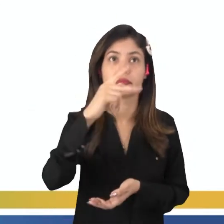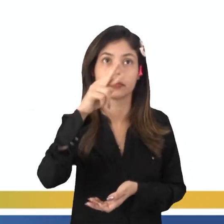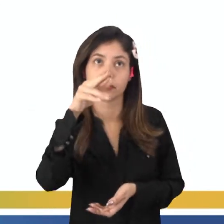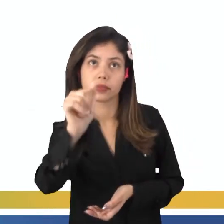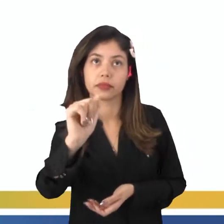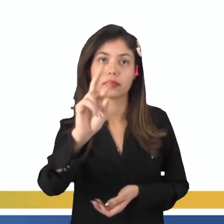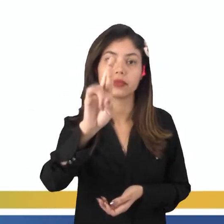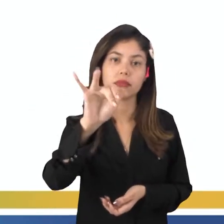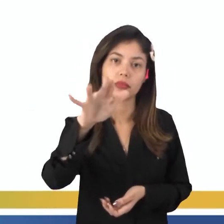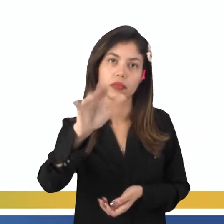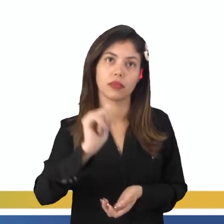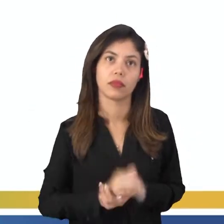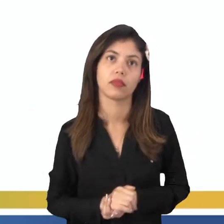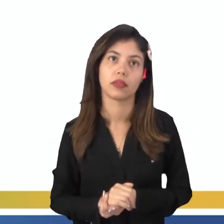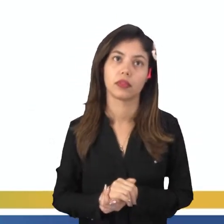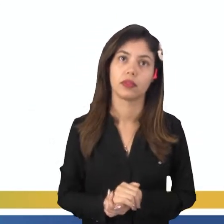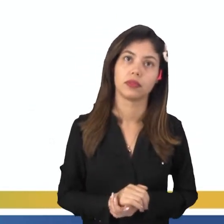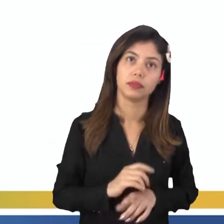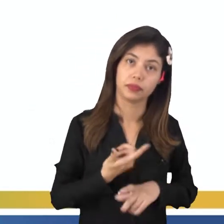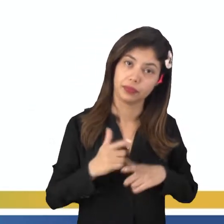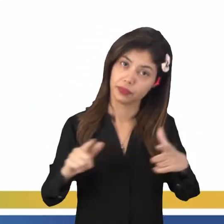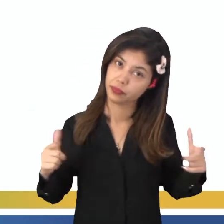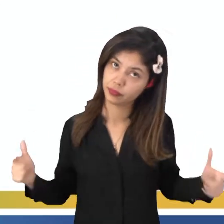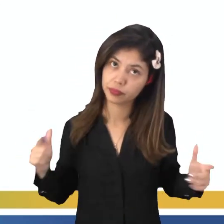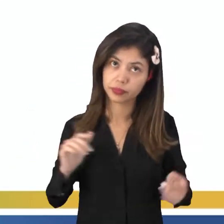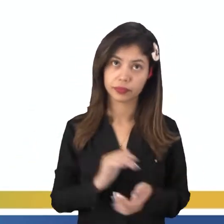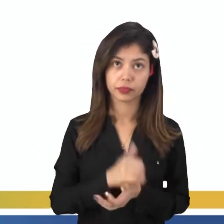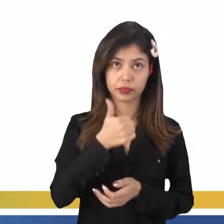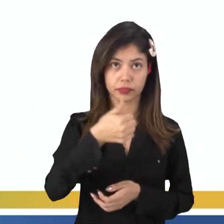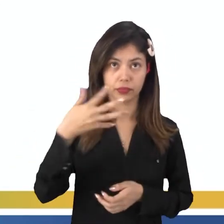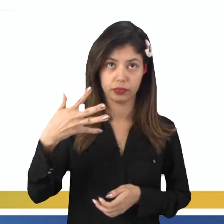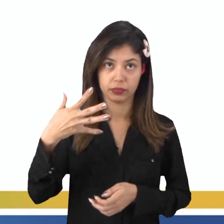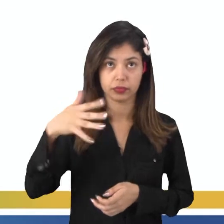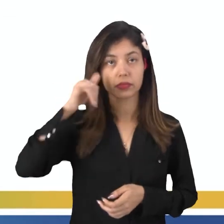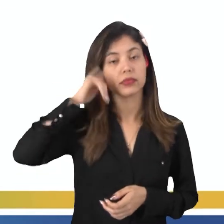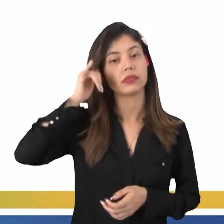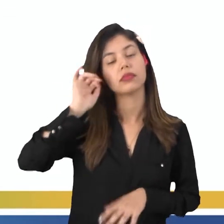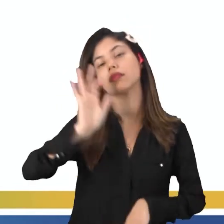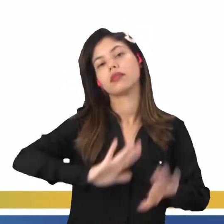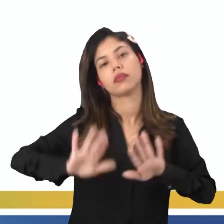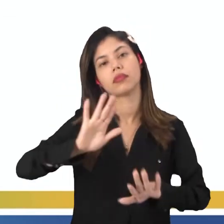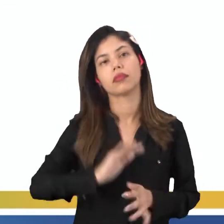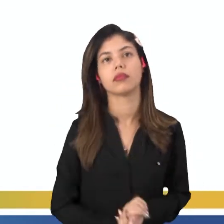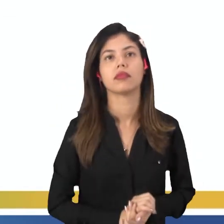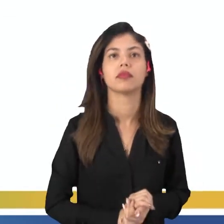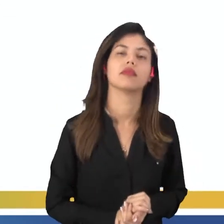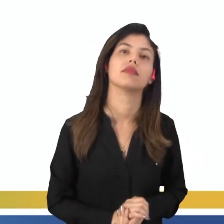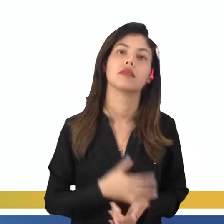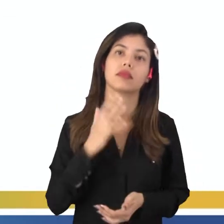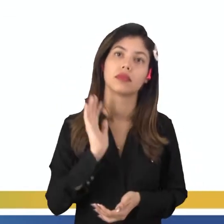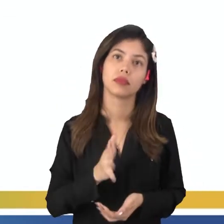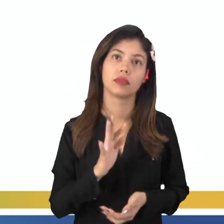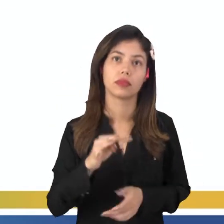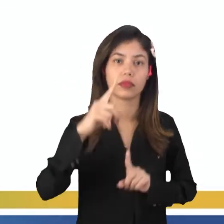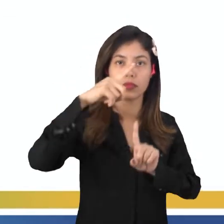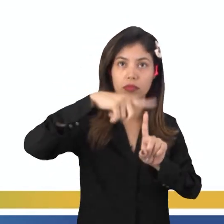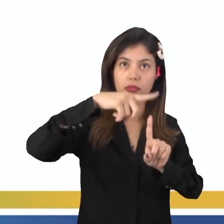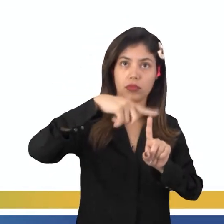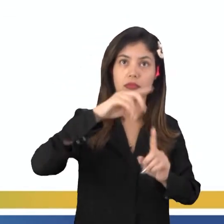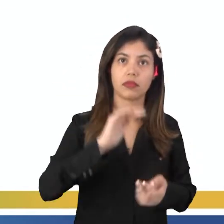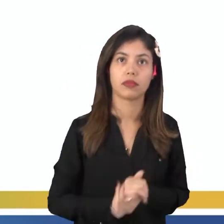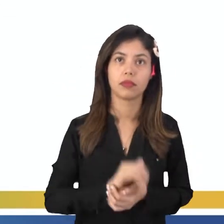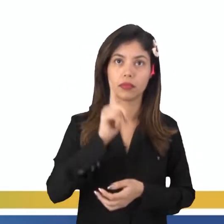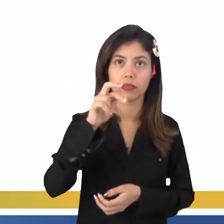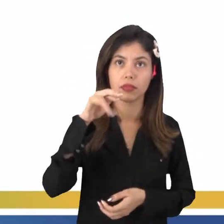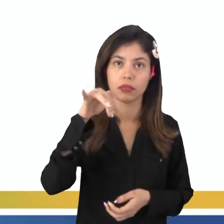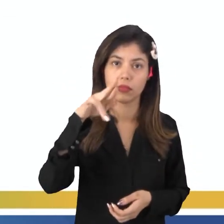agropecuária, com um rebanho calculado com mais de 14 milhões de cabeças de bovinos. No Tocantins é o destaque para